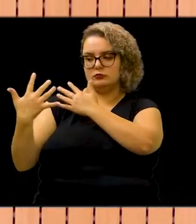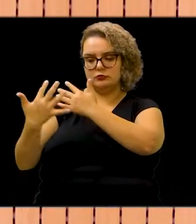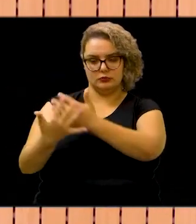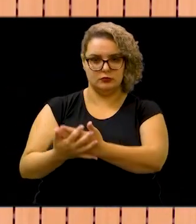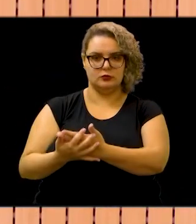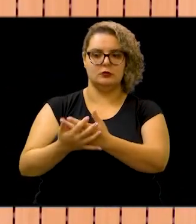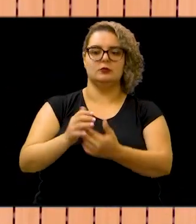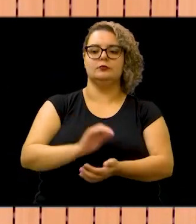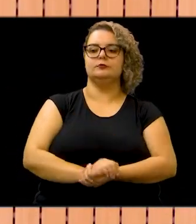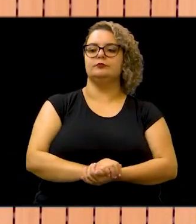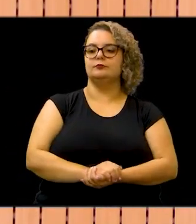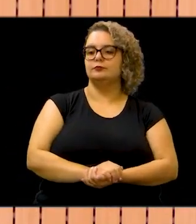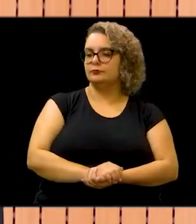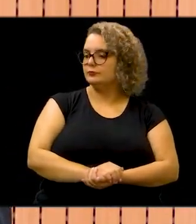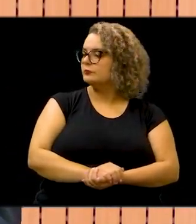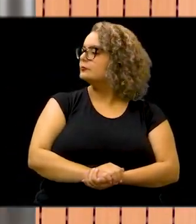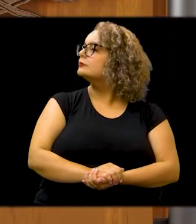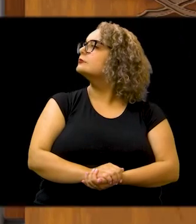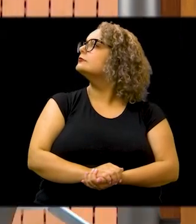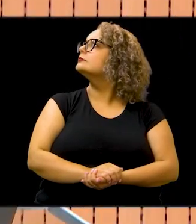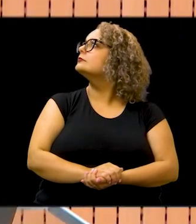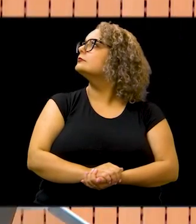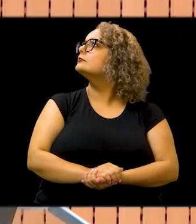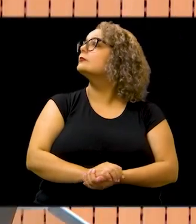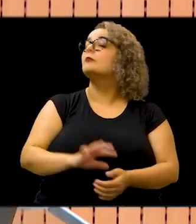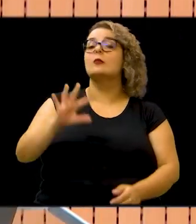do último período.